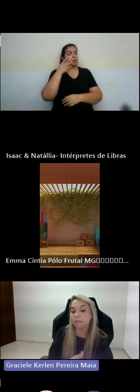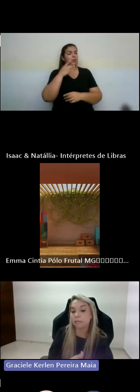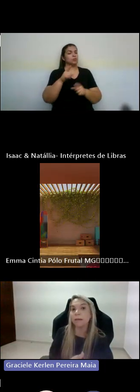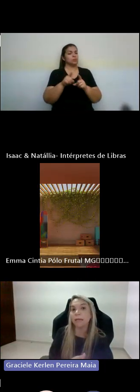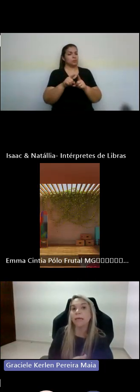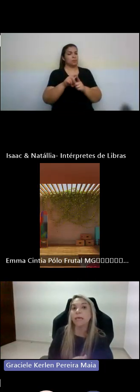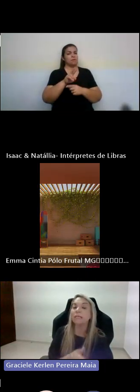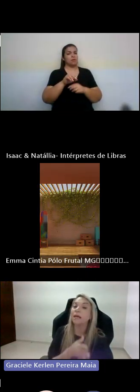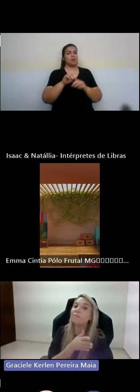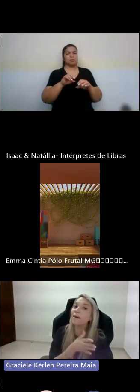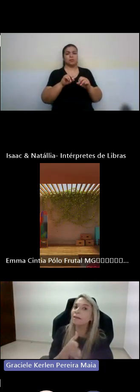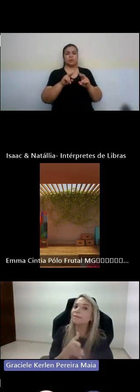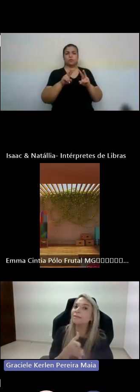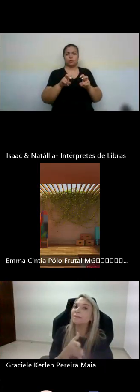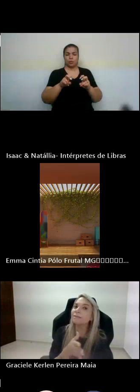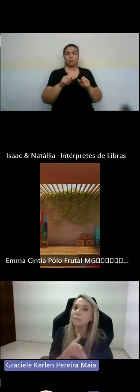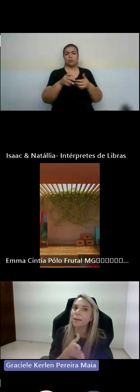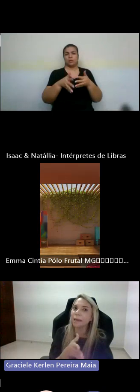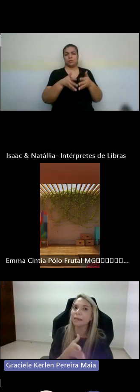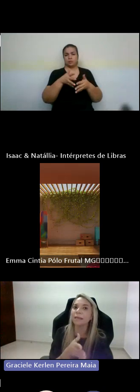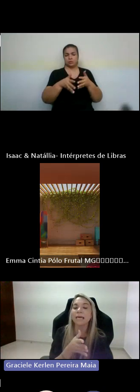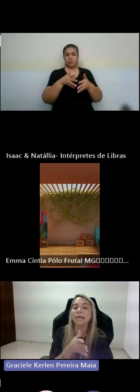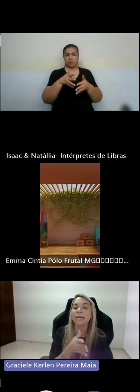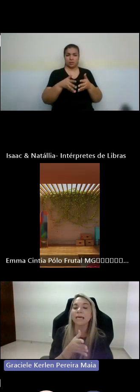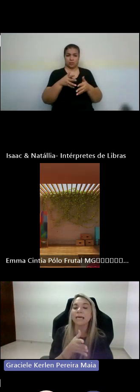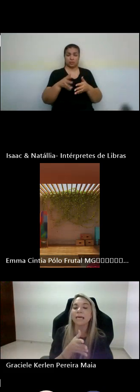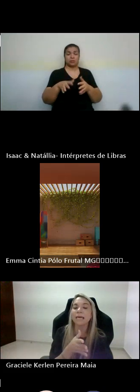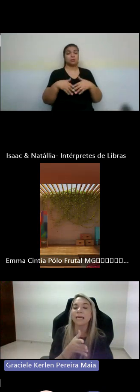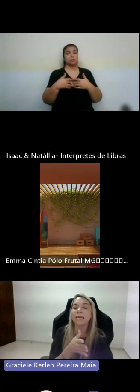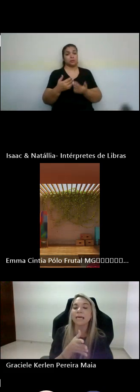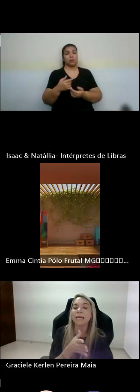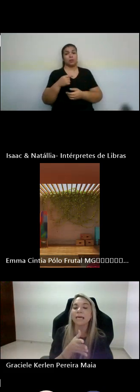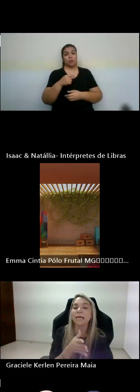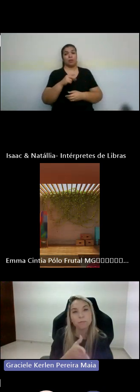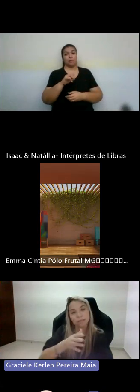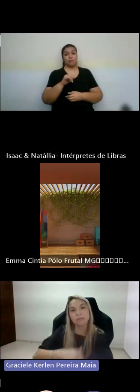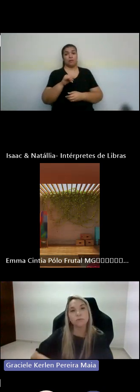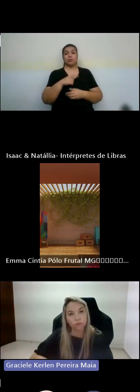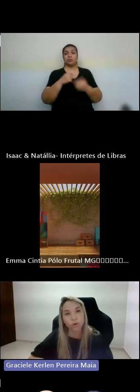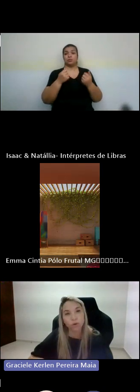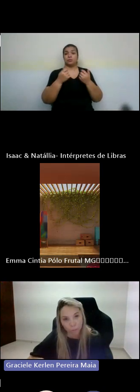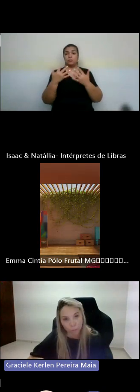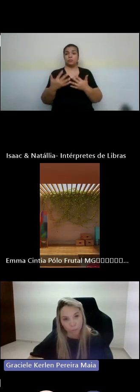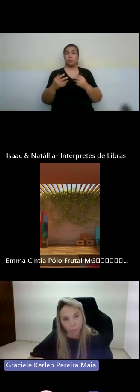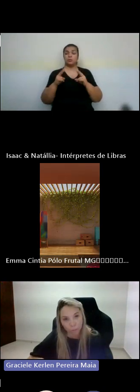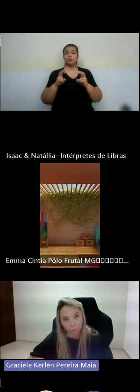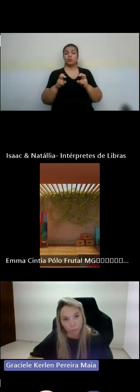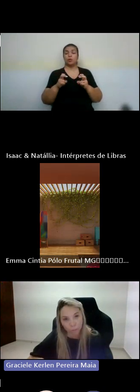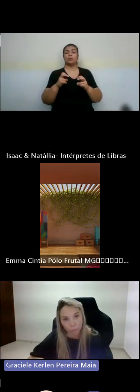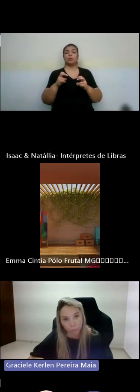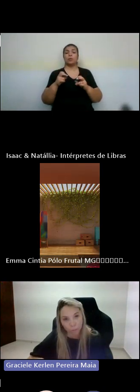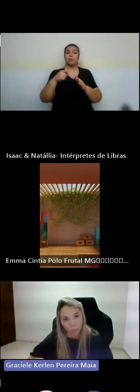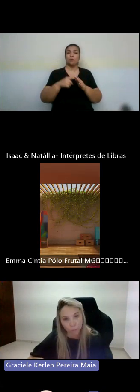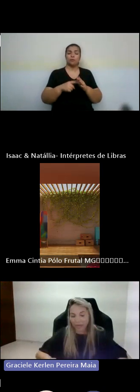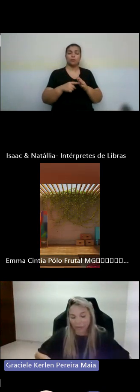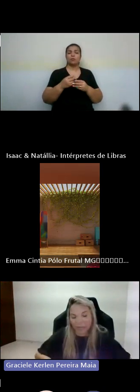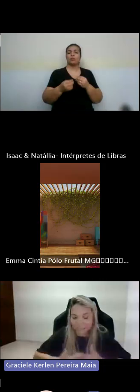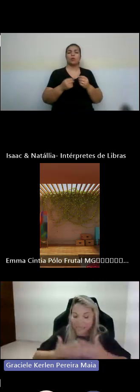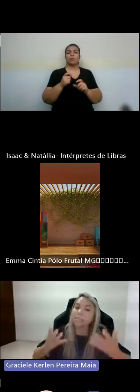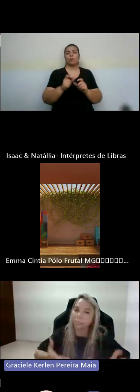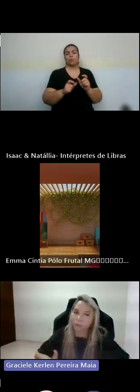língua de sinais também, então ela vai entrar também ela vai entrar mais profundamente nessas questões dos